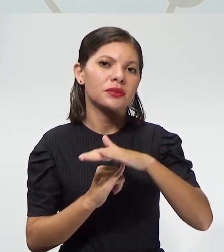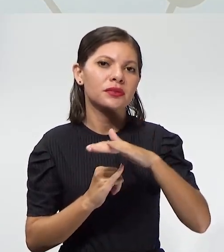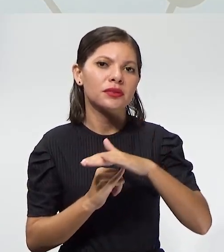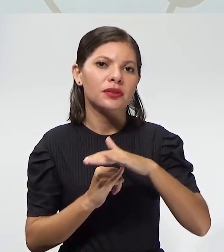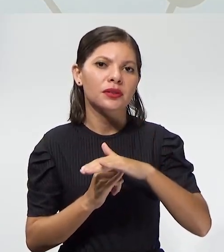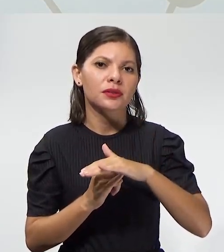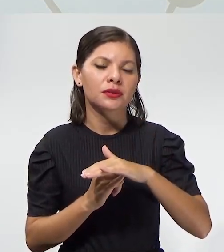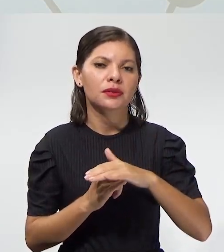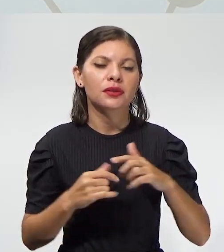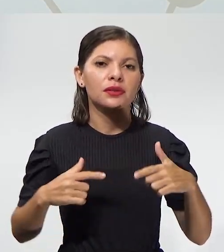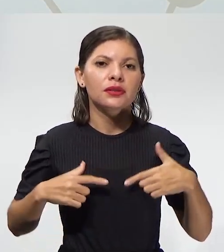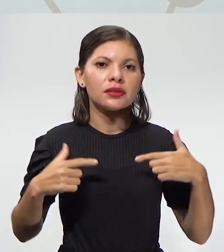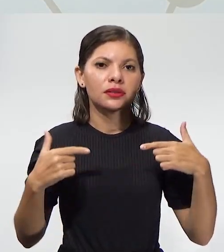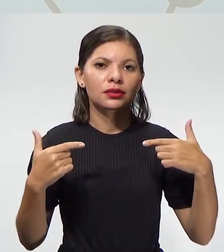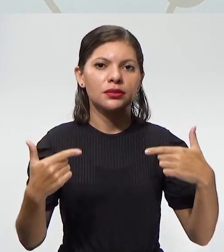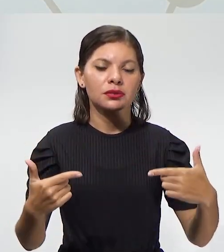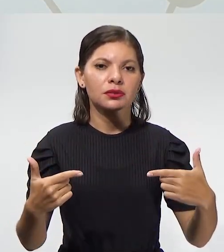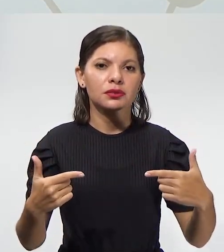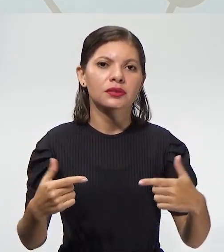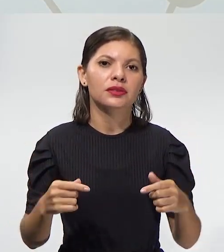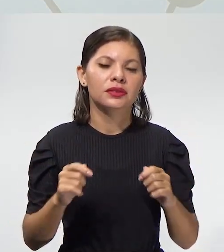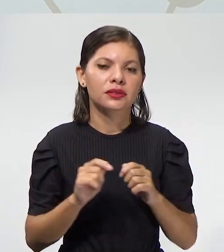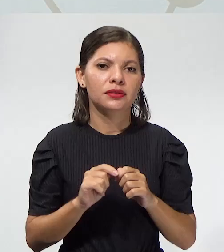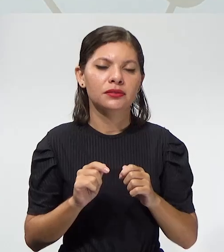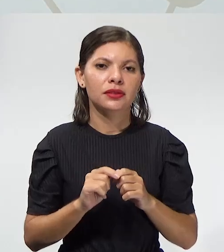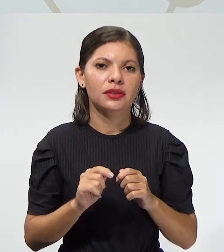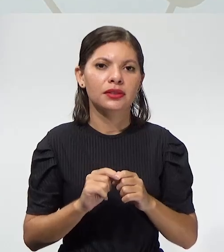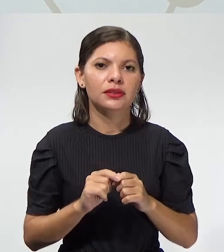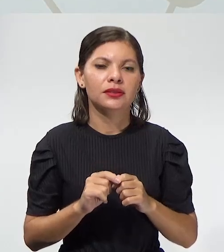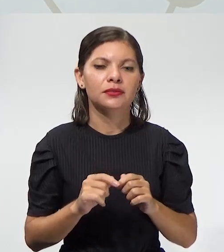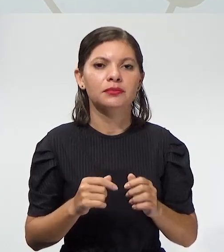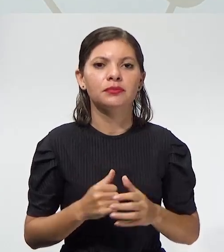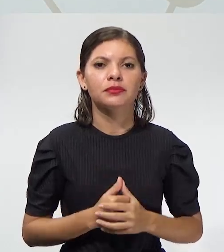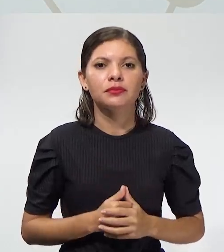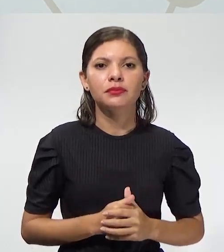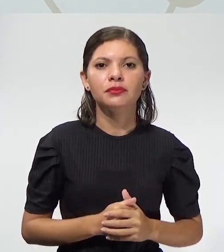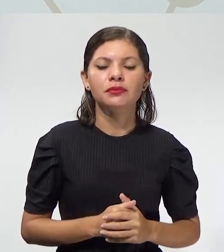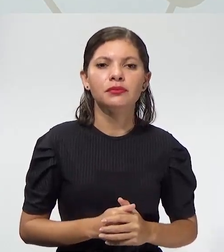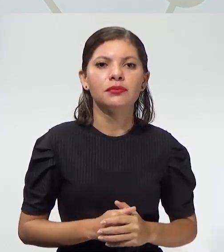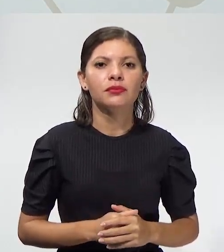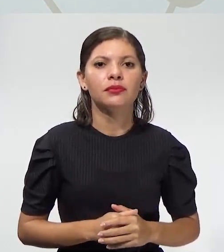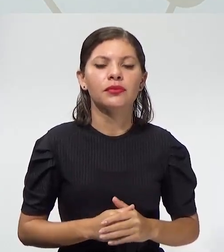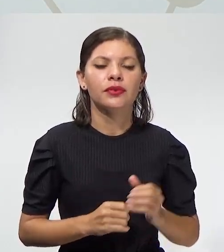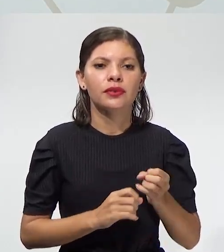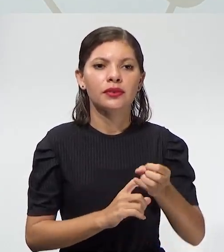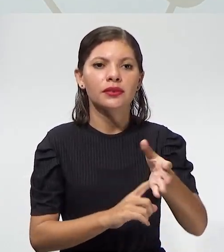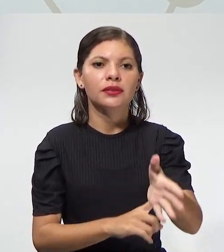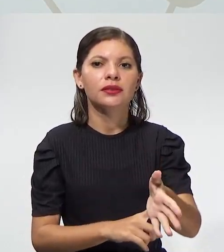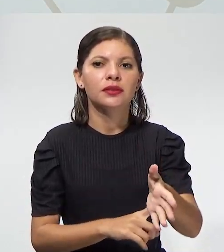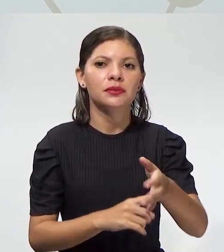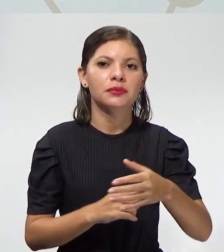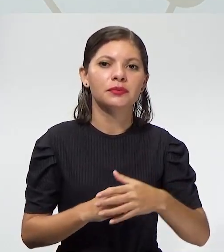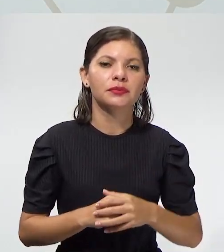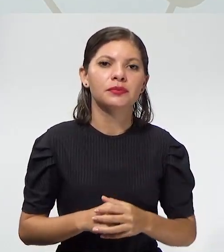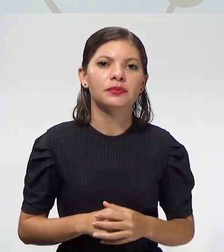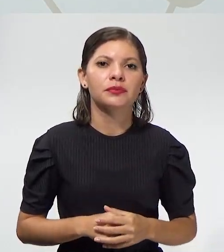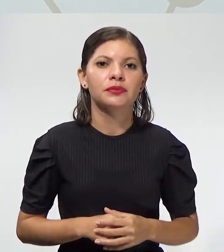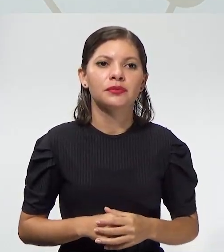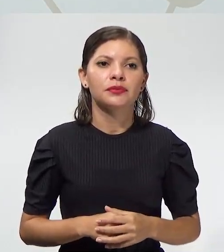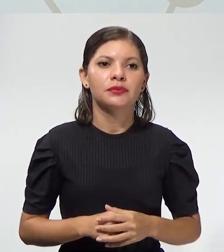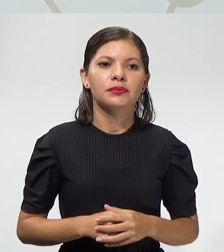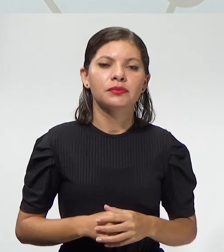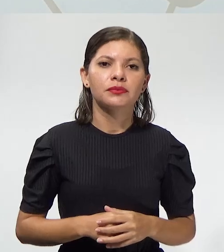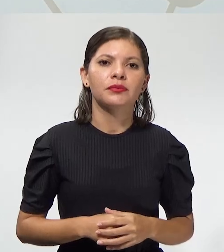enquanto instituição através dessas ações que a gente promove, levando-se em consideração a extensão. E